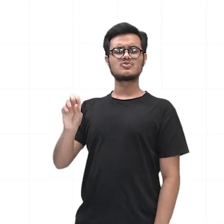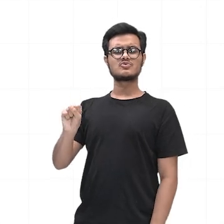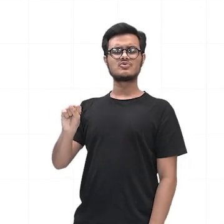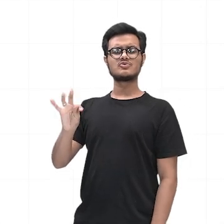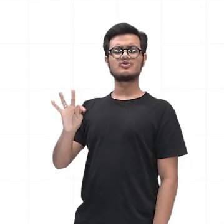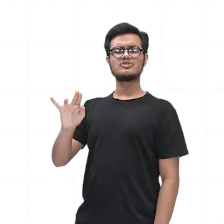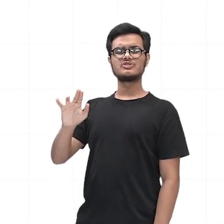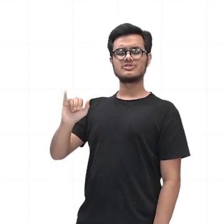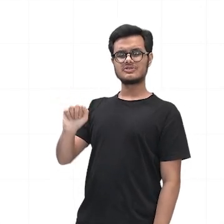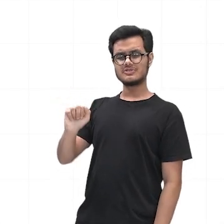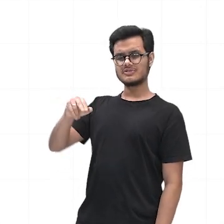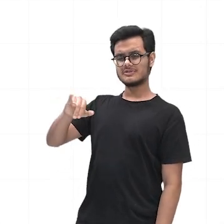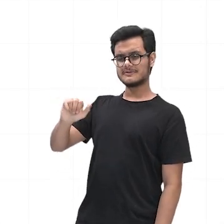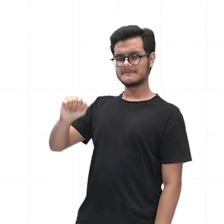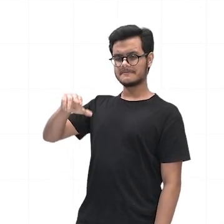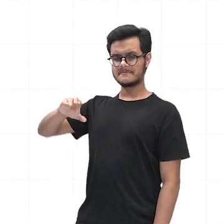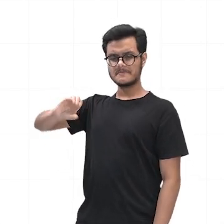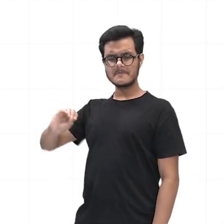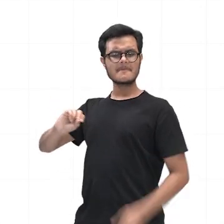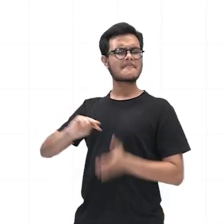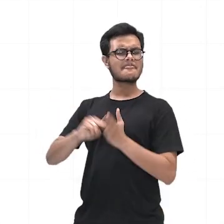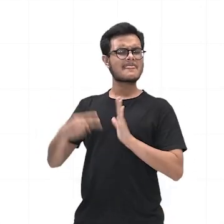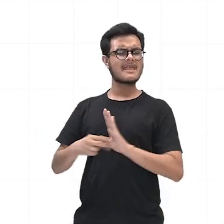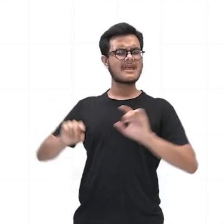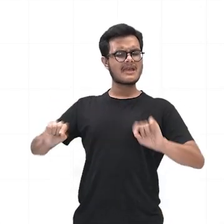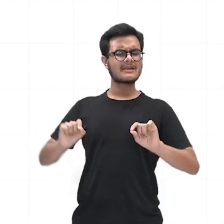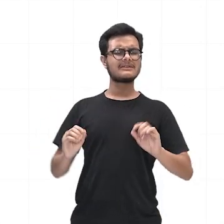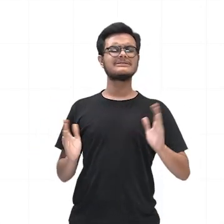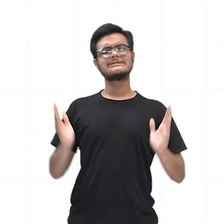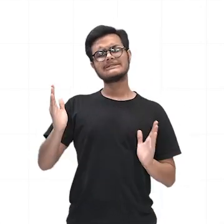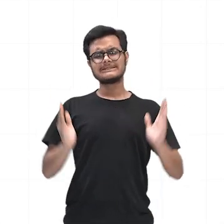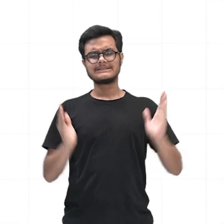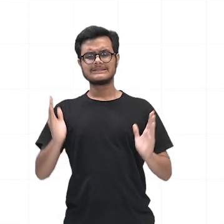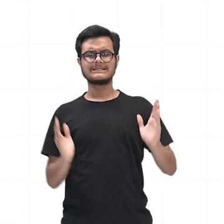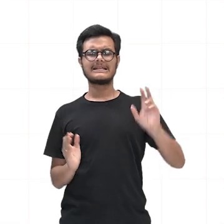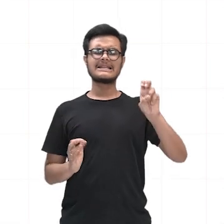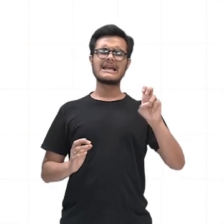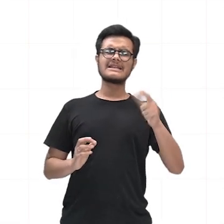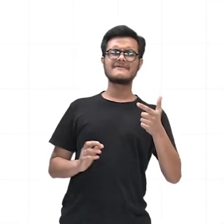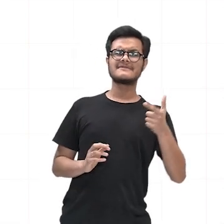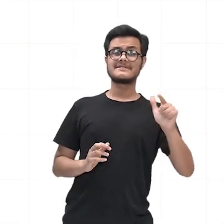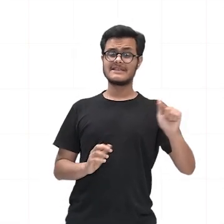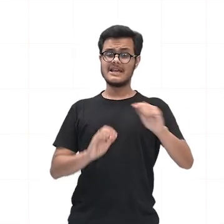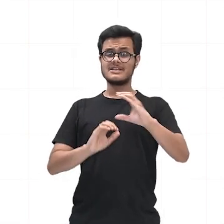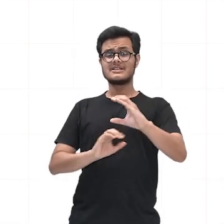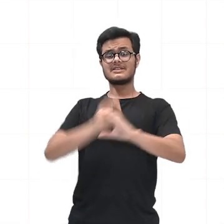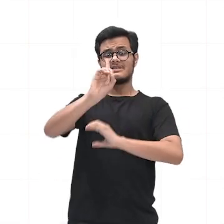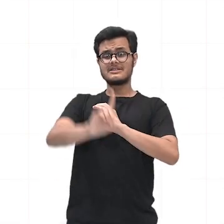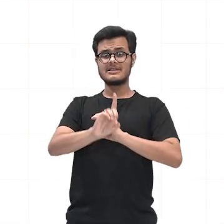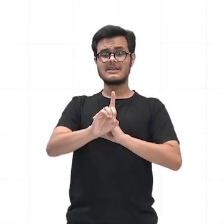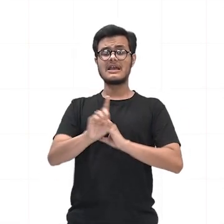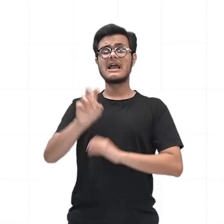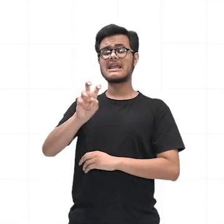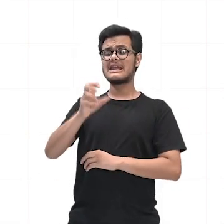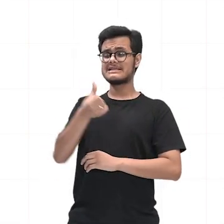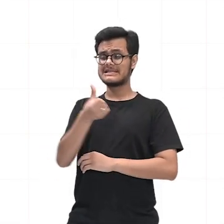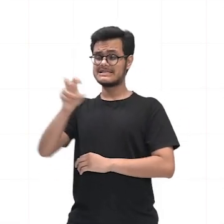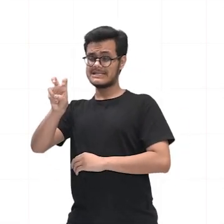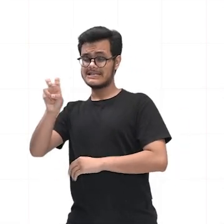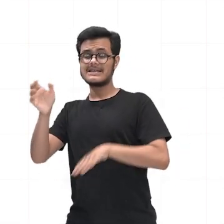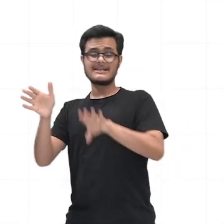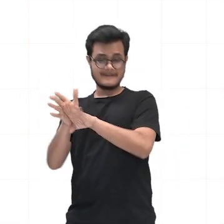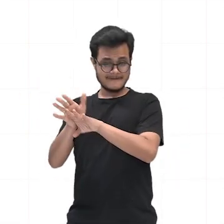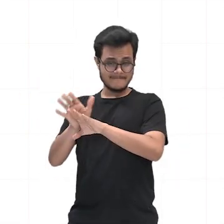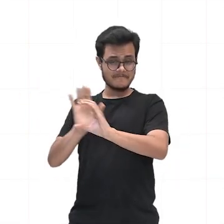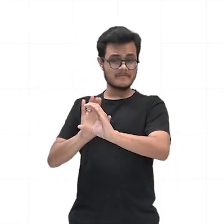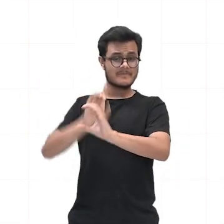nossa cartela. O governo Justiniano, que vai ser um governo que vai de 527 a 565